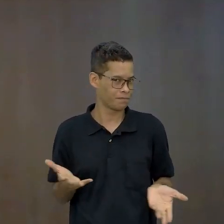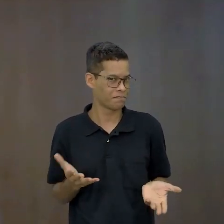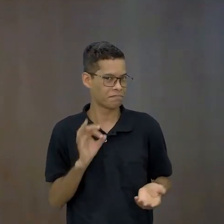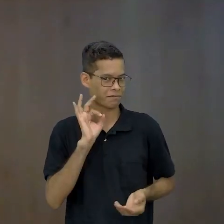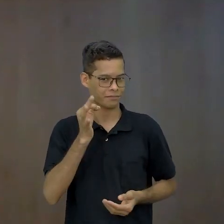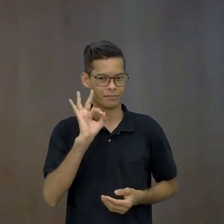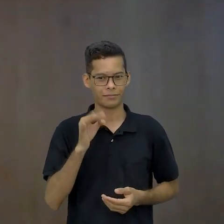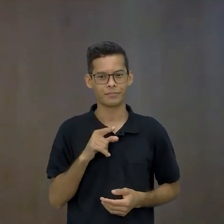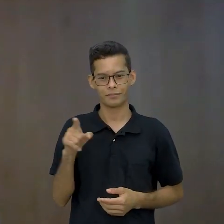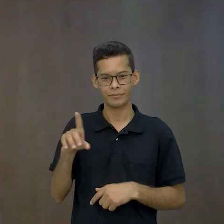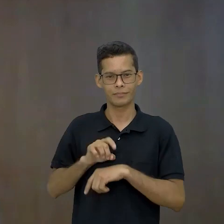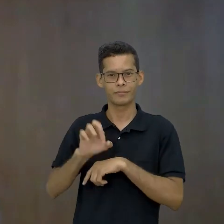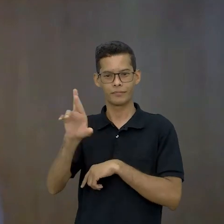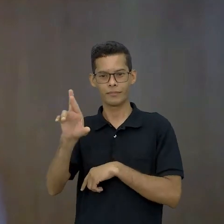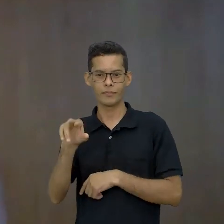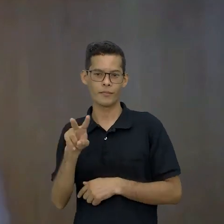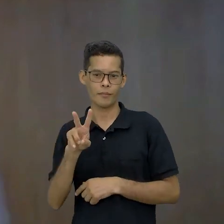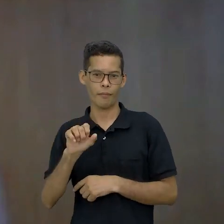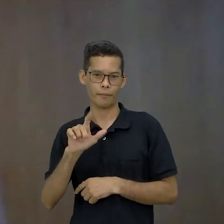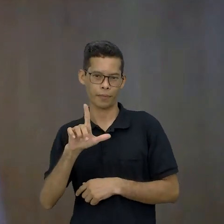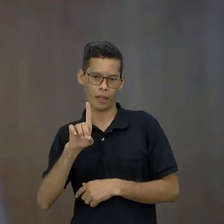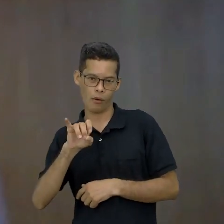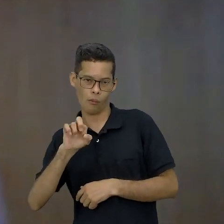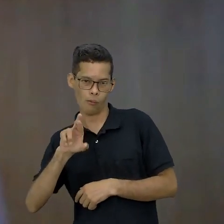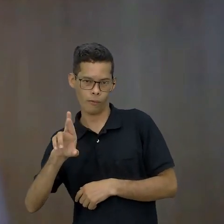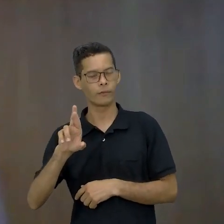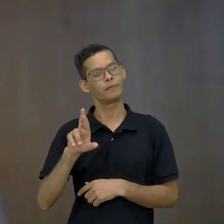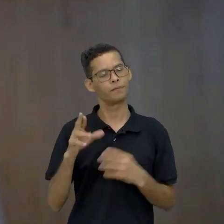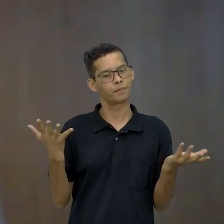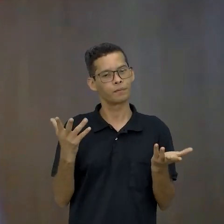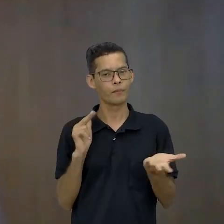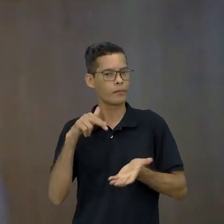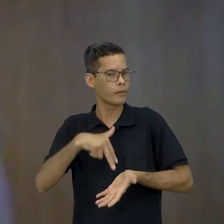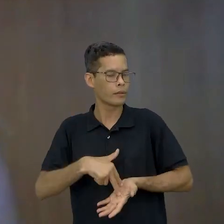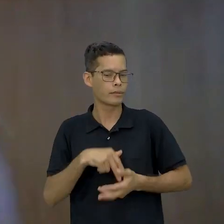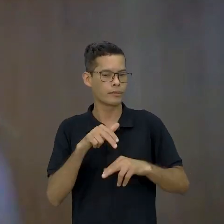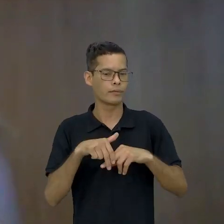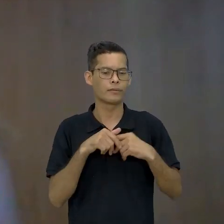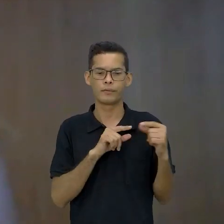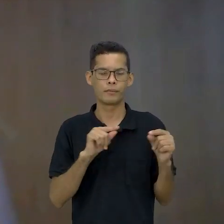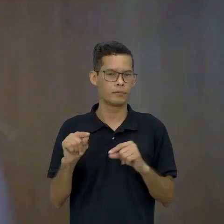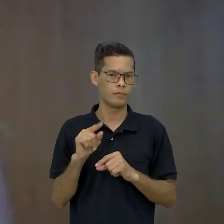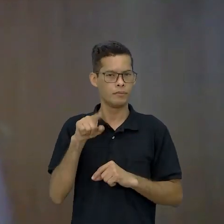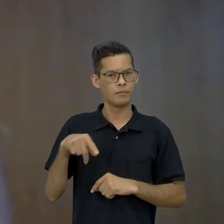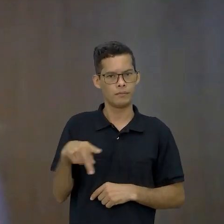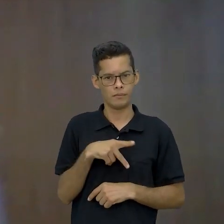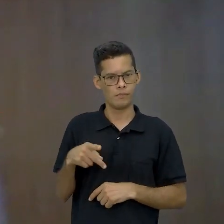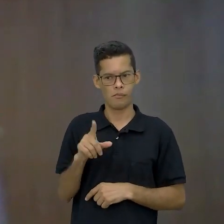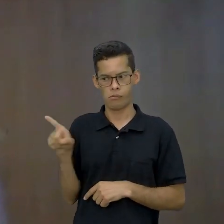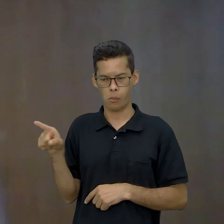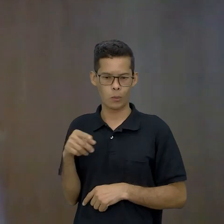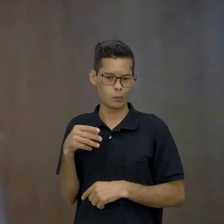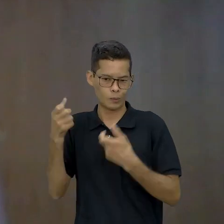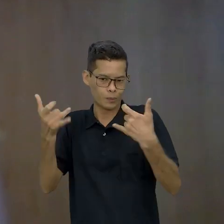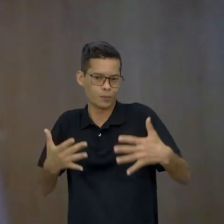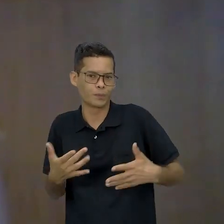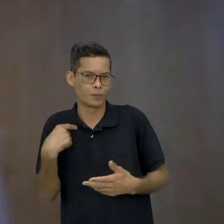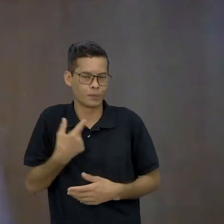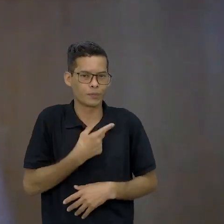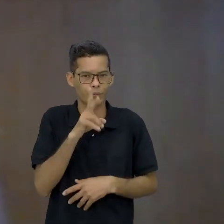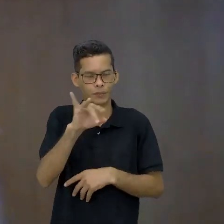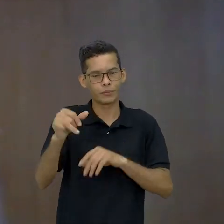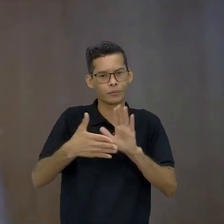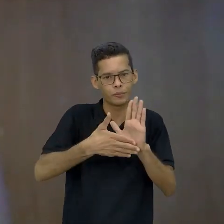Dr. Valdir também. Bom, estamos aqui hoje, então, para, como a professora Márcia disse, para falarmos sobre uma perspectiva,